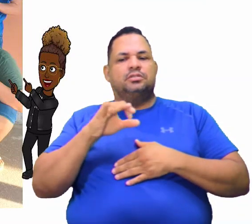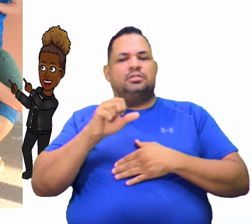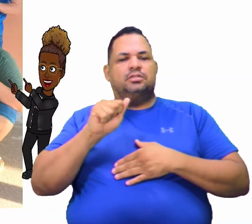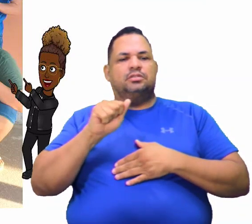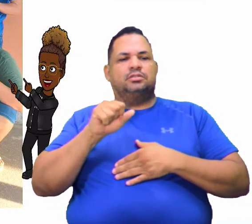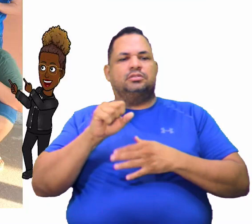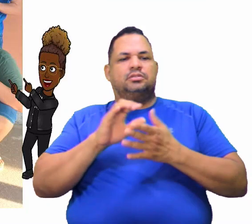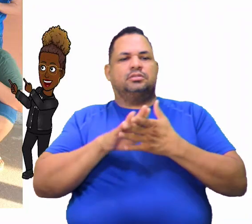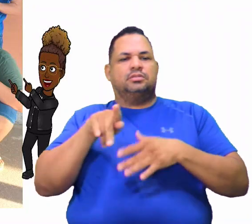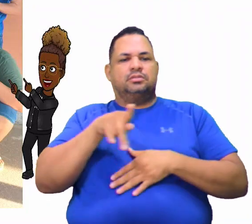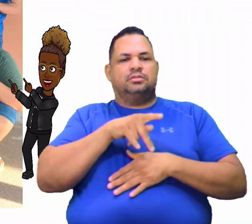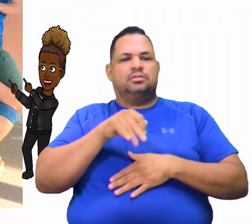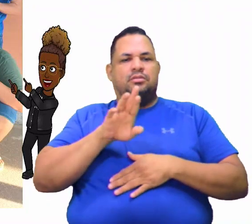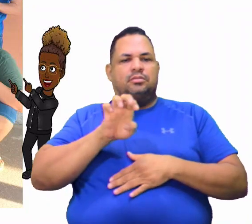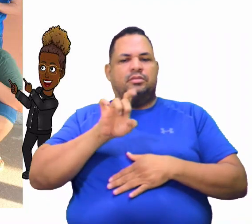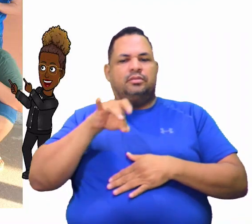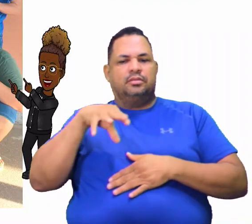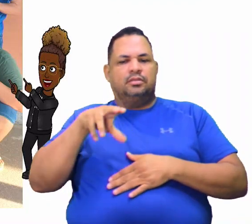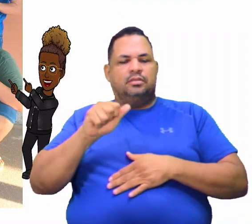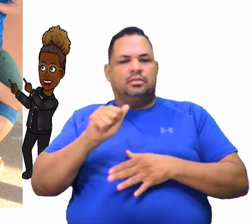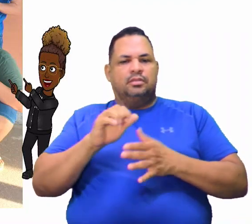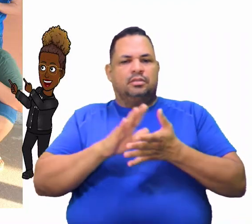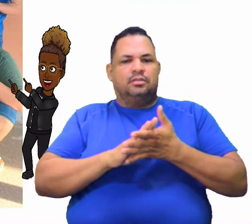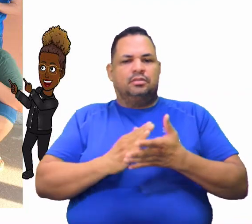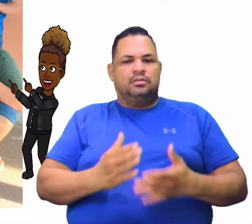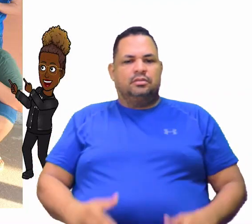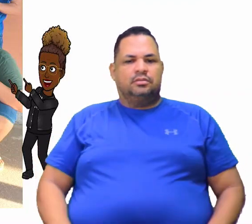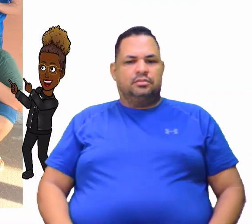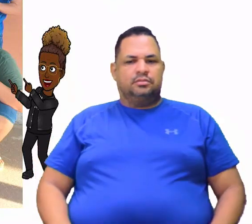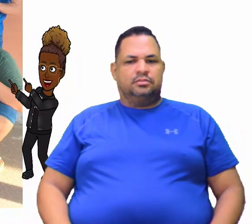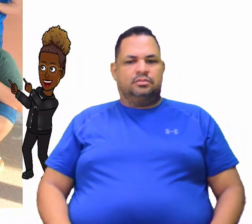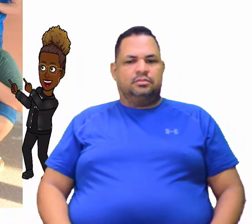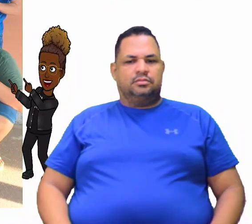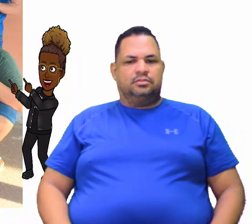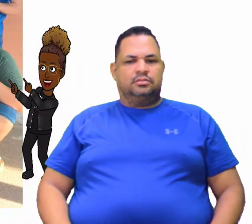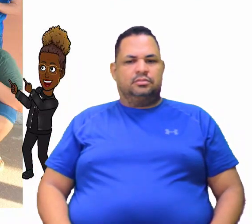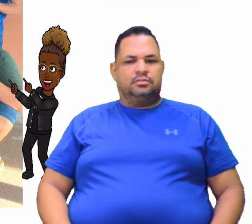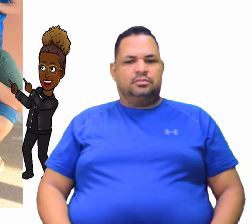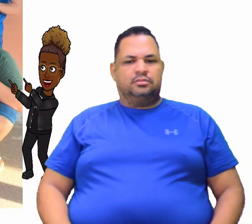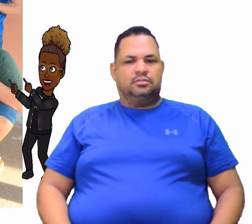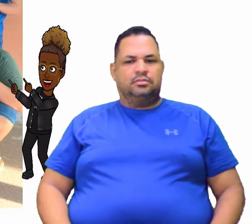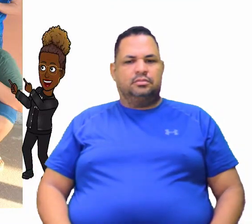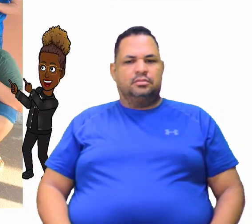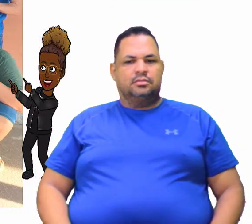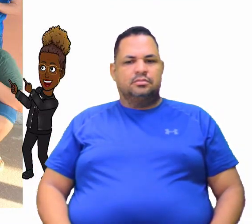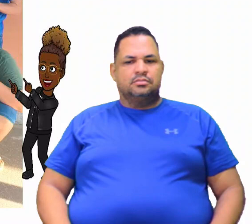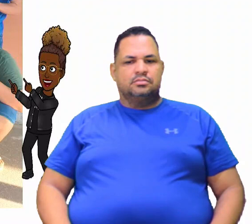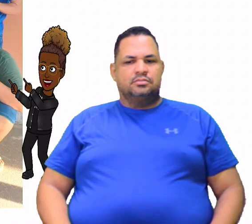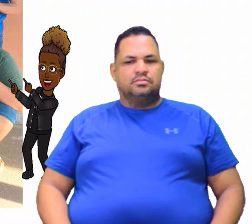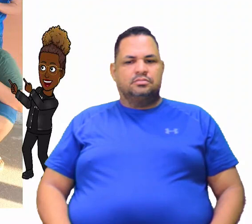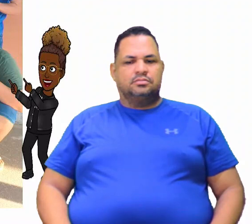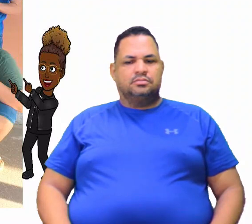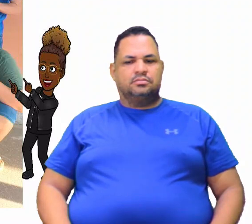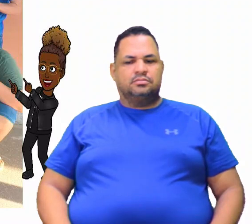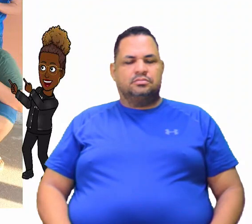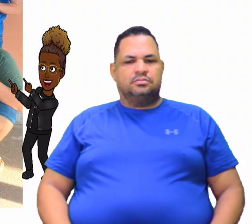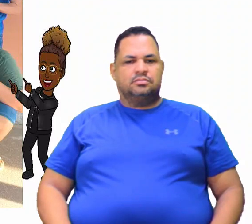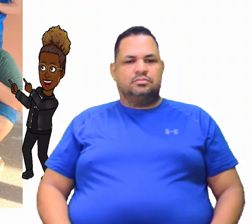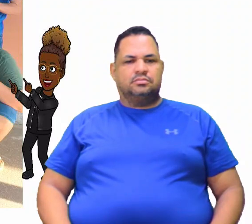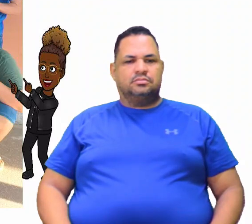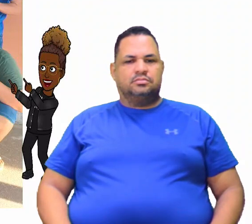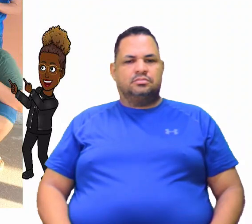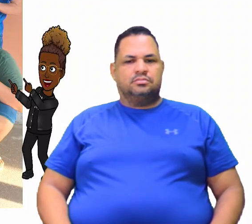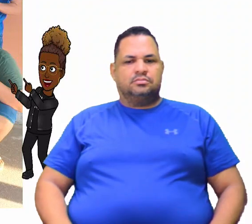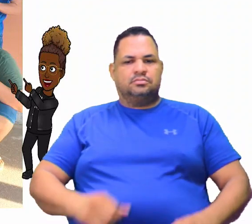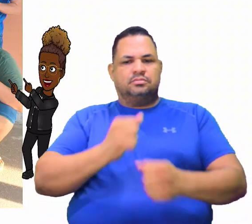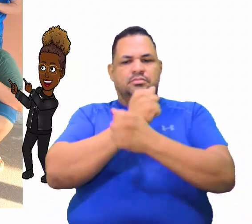Rubevânia. Amadinhos, olha só, divas e divos, olha só que lindo, divos, ó. Muito bem. Um